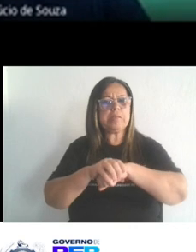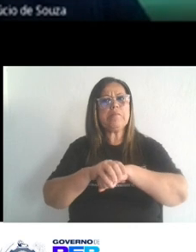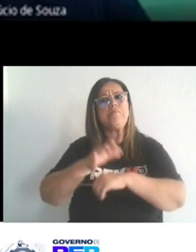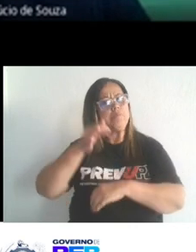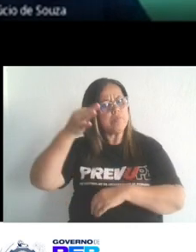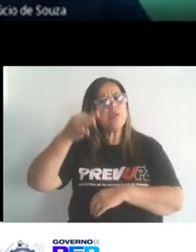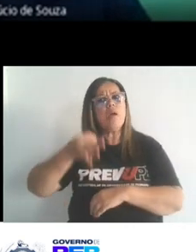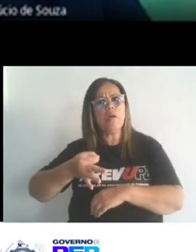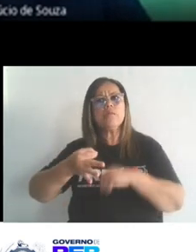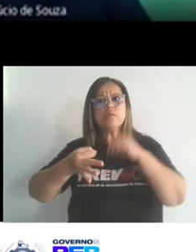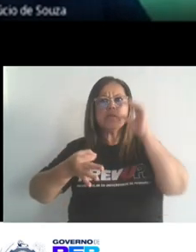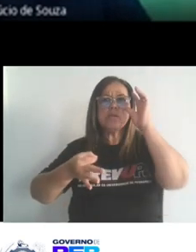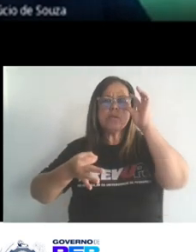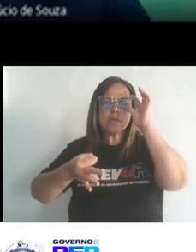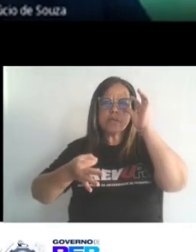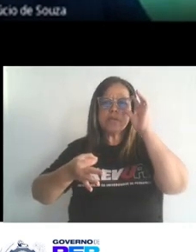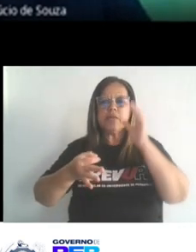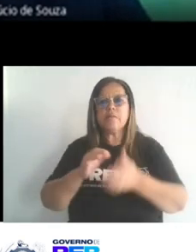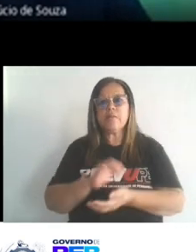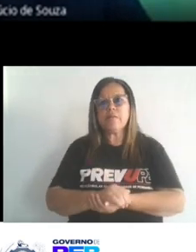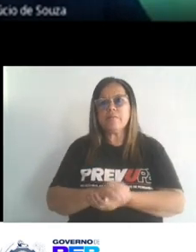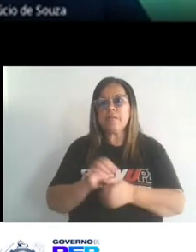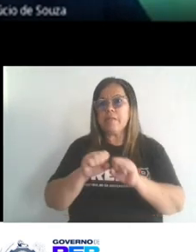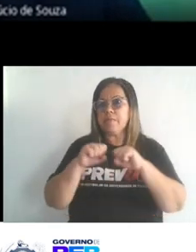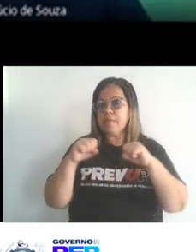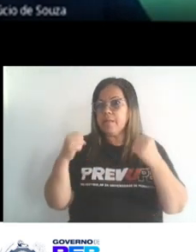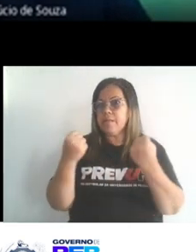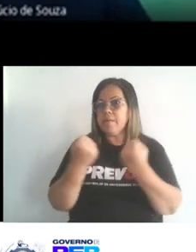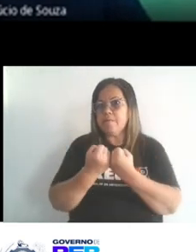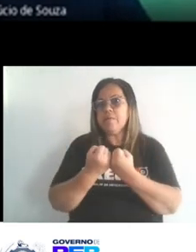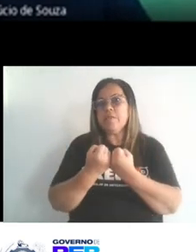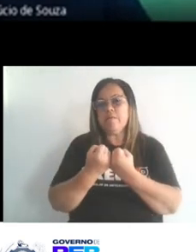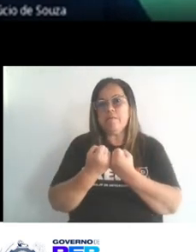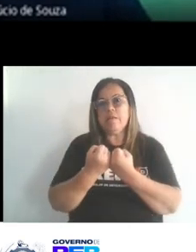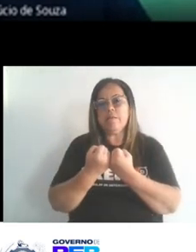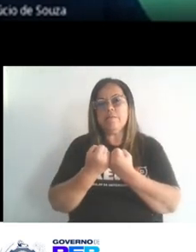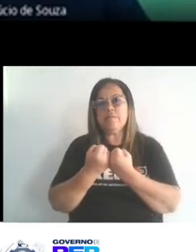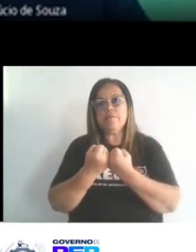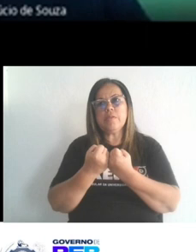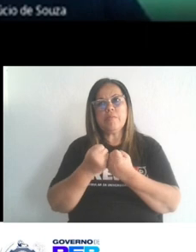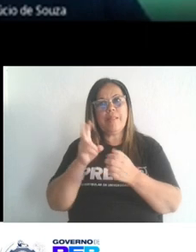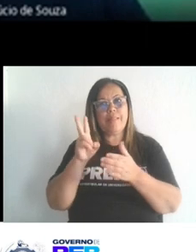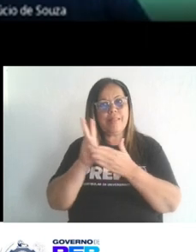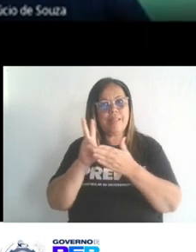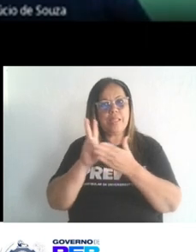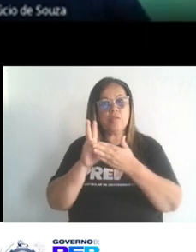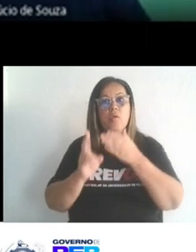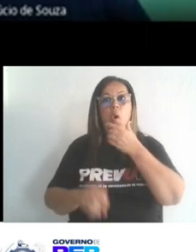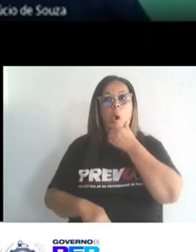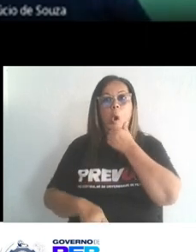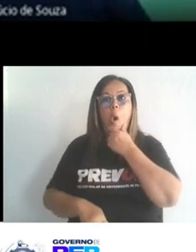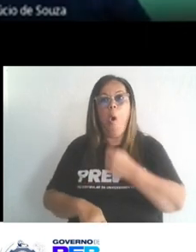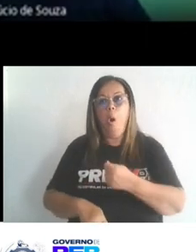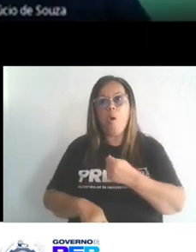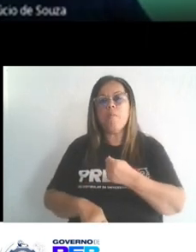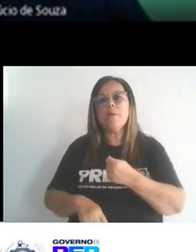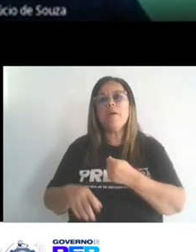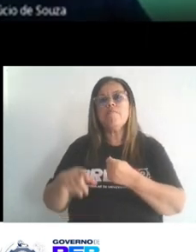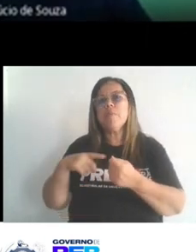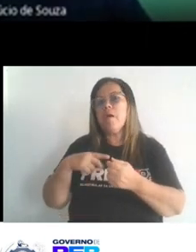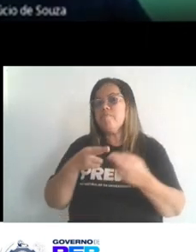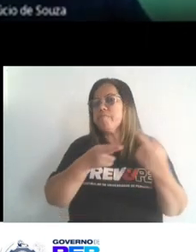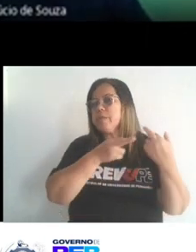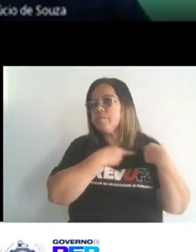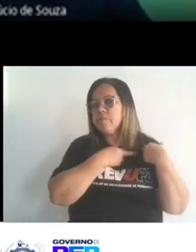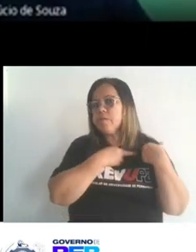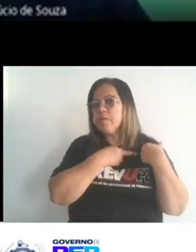em geral na maioria das sociedades indígenas o índio o homem era incumbido da caça e da